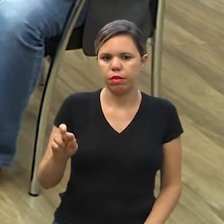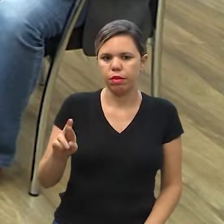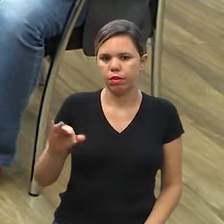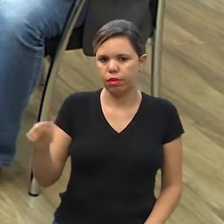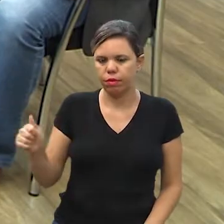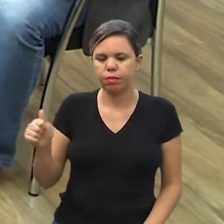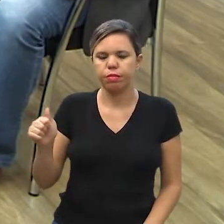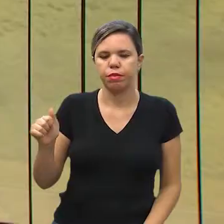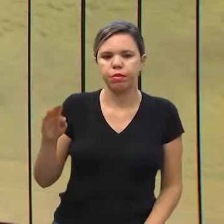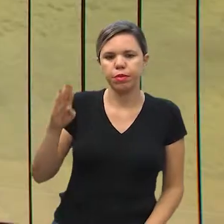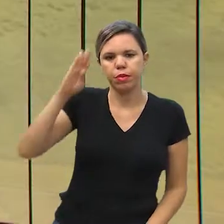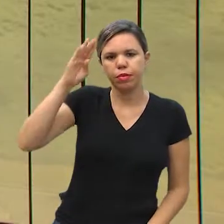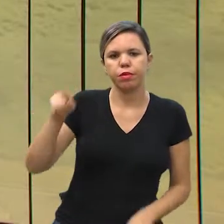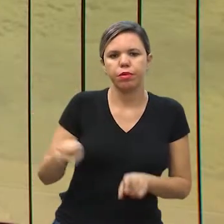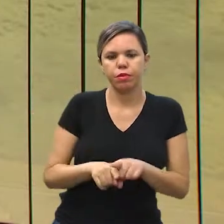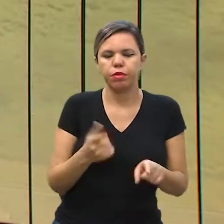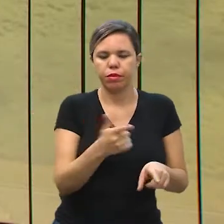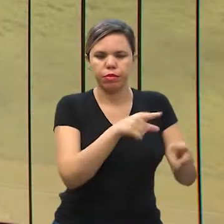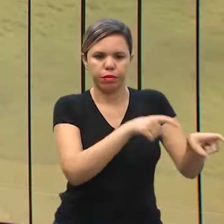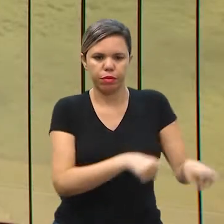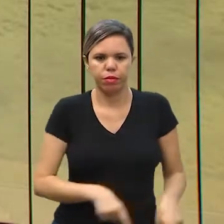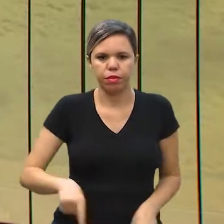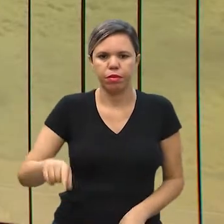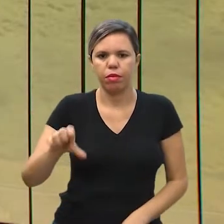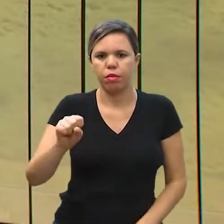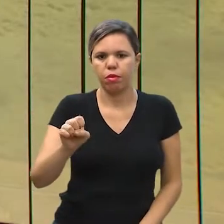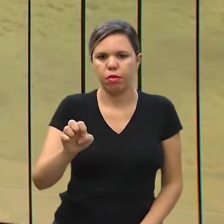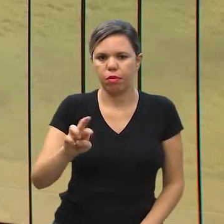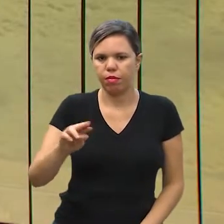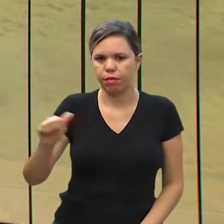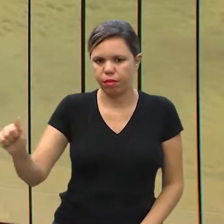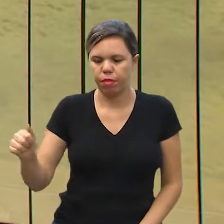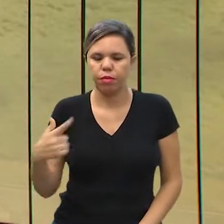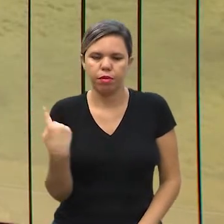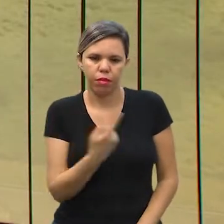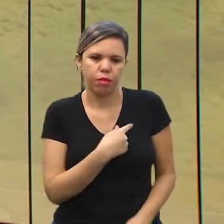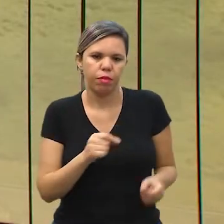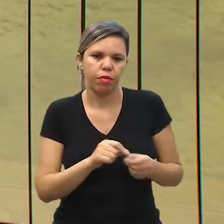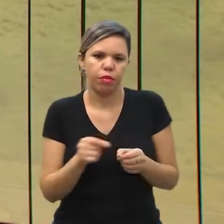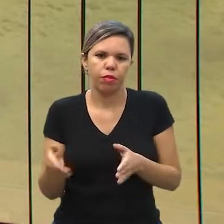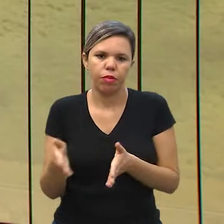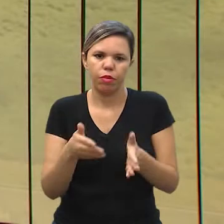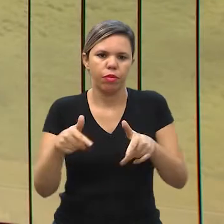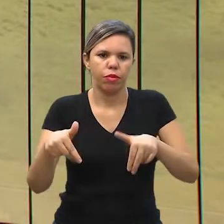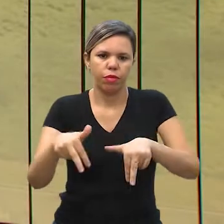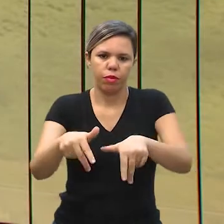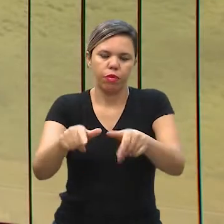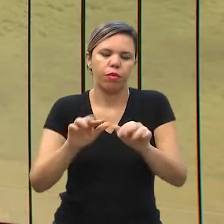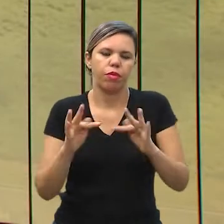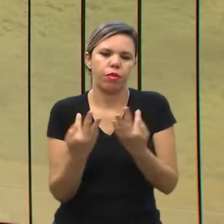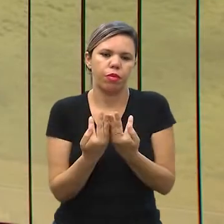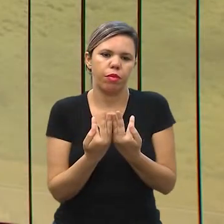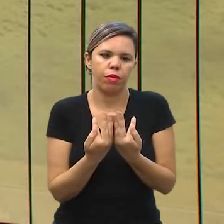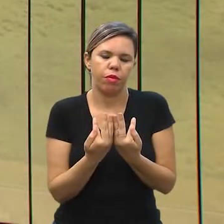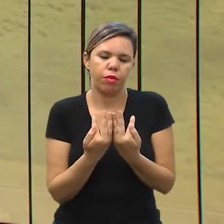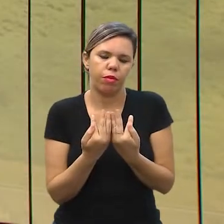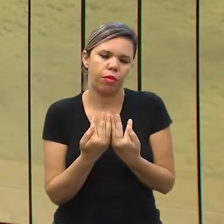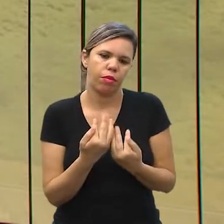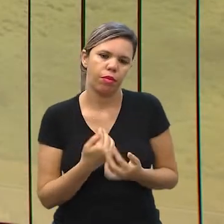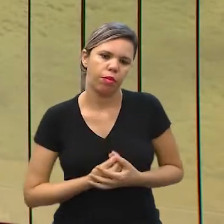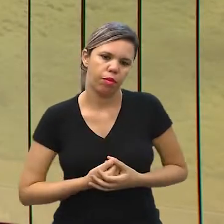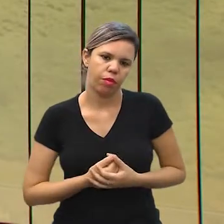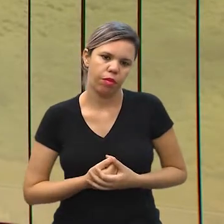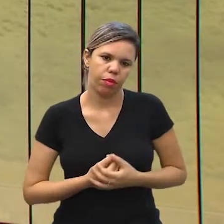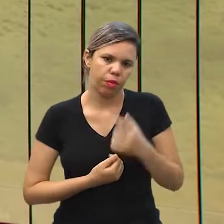era Fazenda Serra D'Água e nós fazíamos esse trecho porque uma parte da Olá eleny